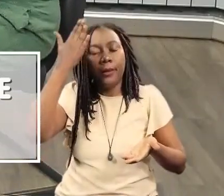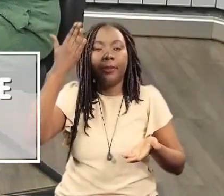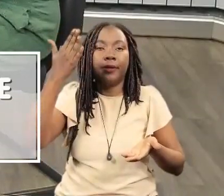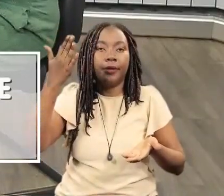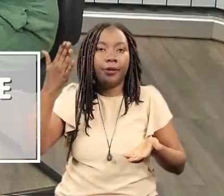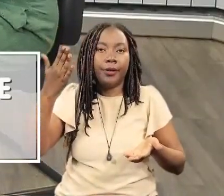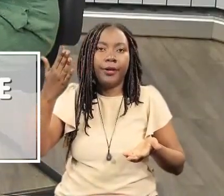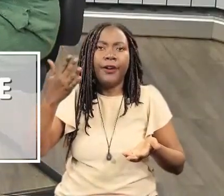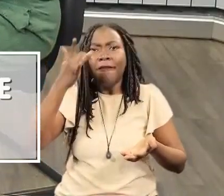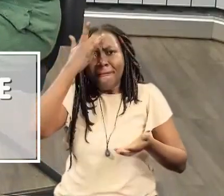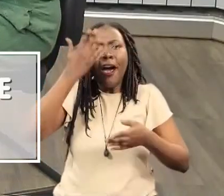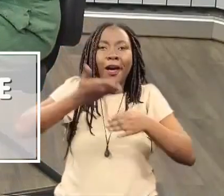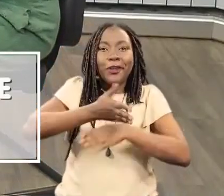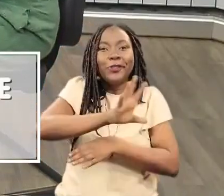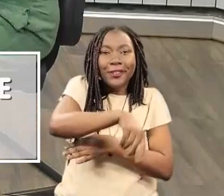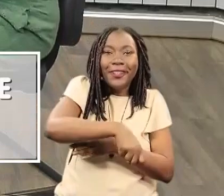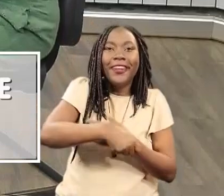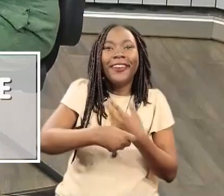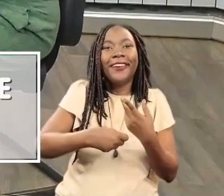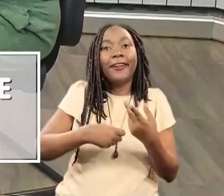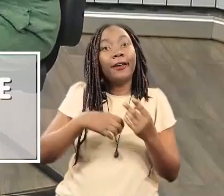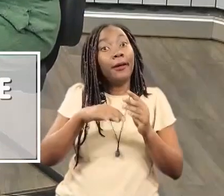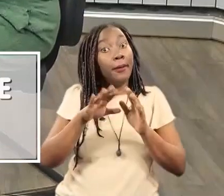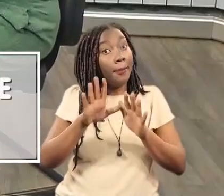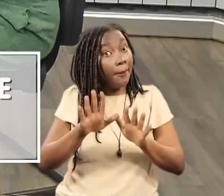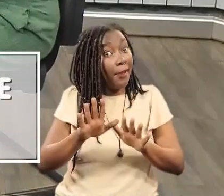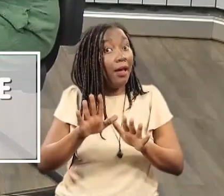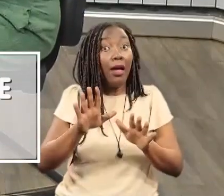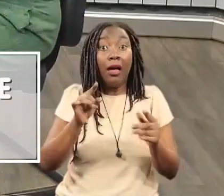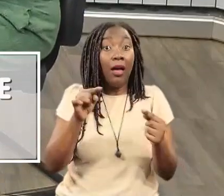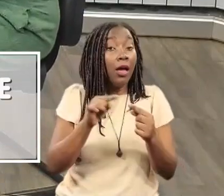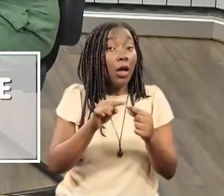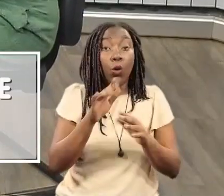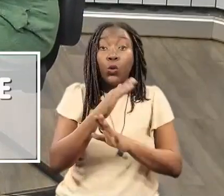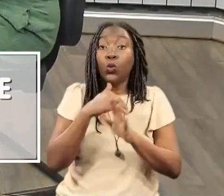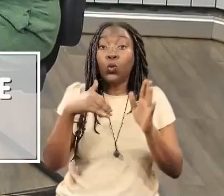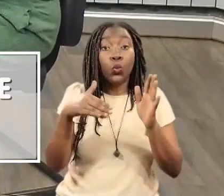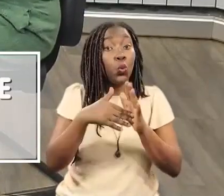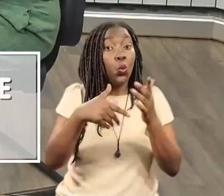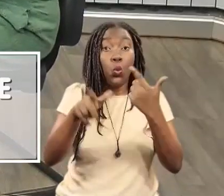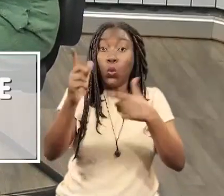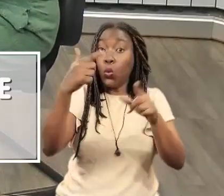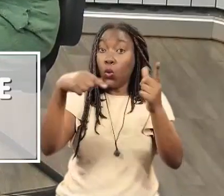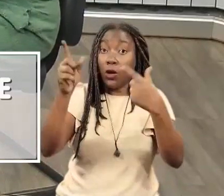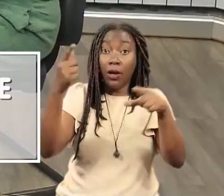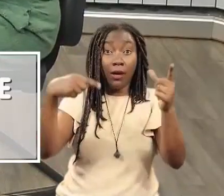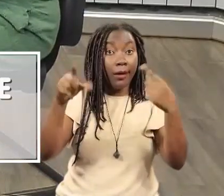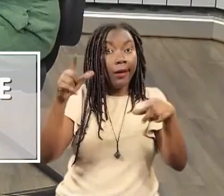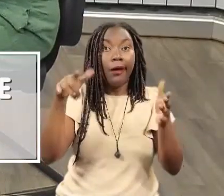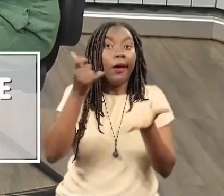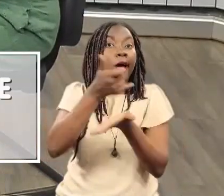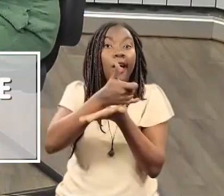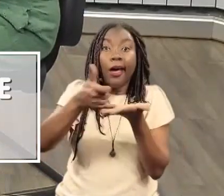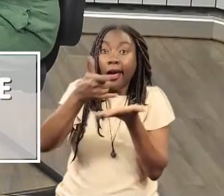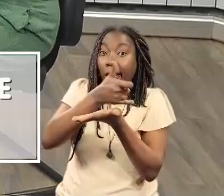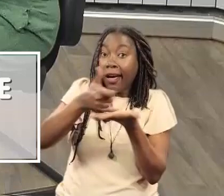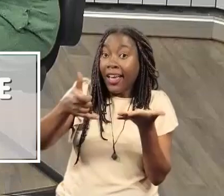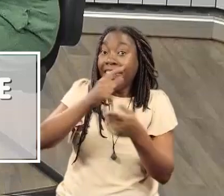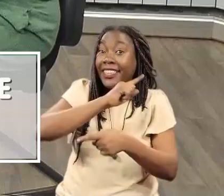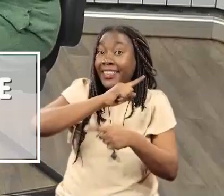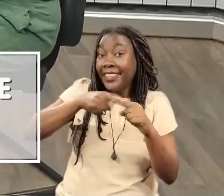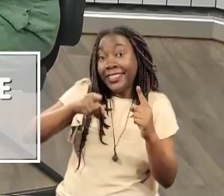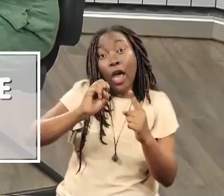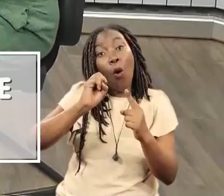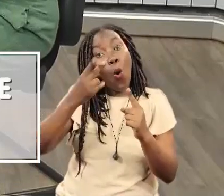de fácil acesso. Exatamente. Mas assim é para todas as outras. Para todas. Drogas ilícitas